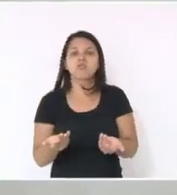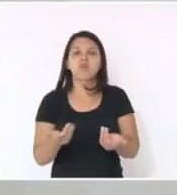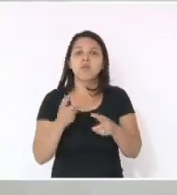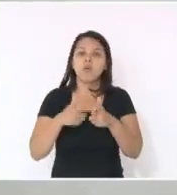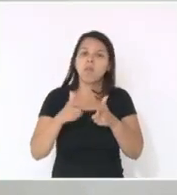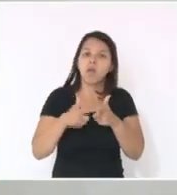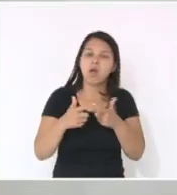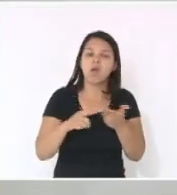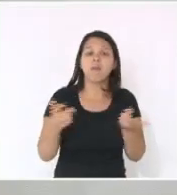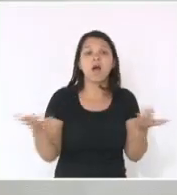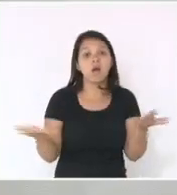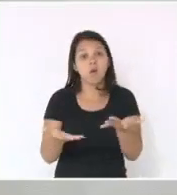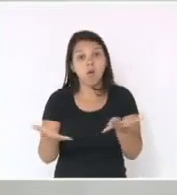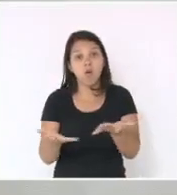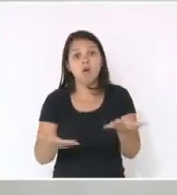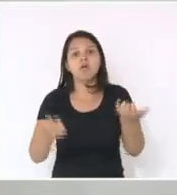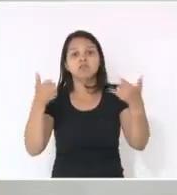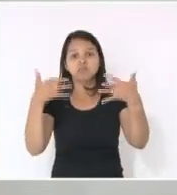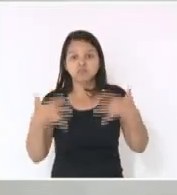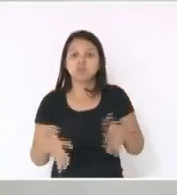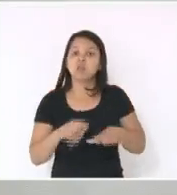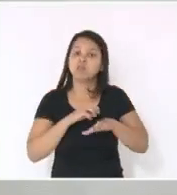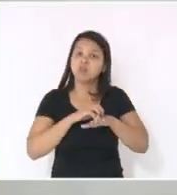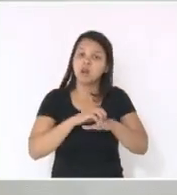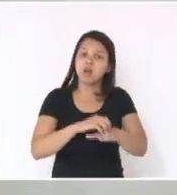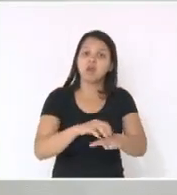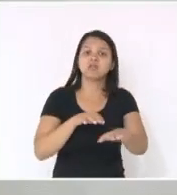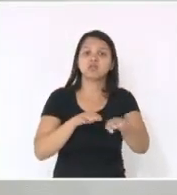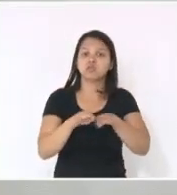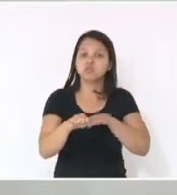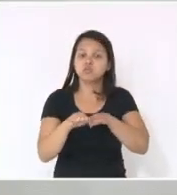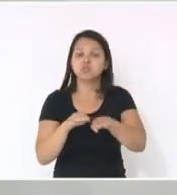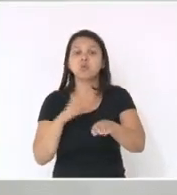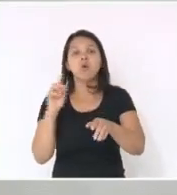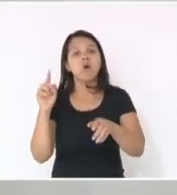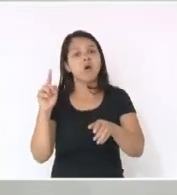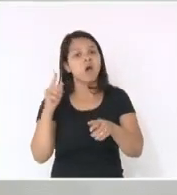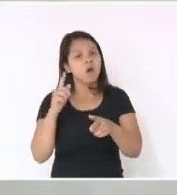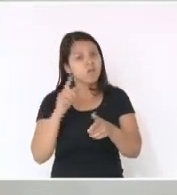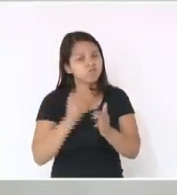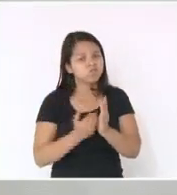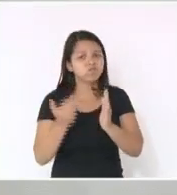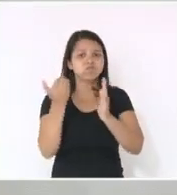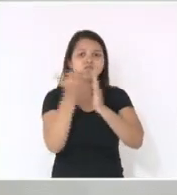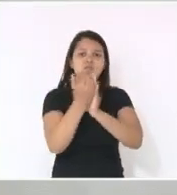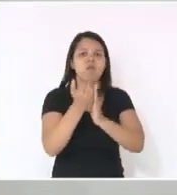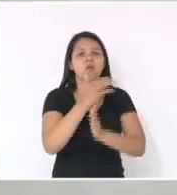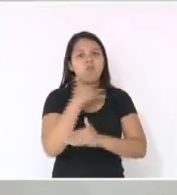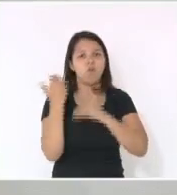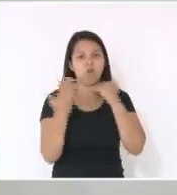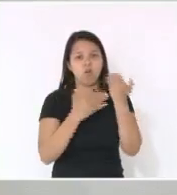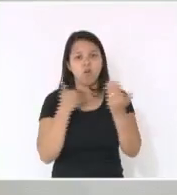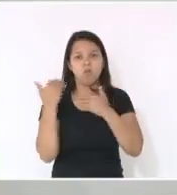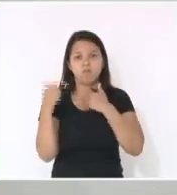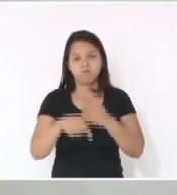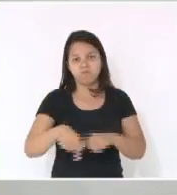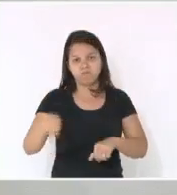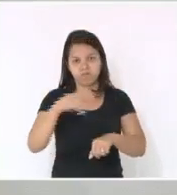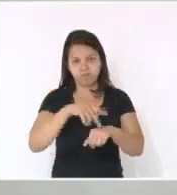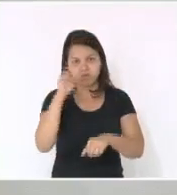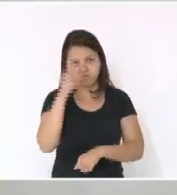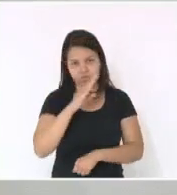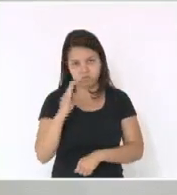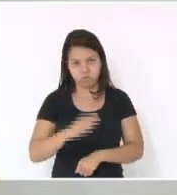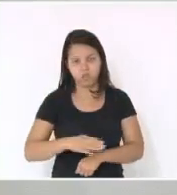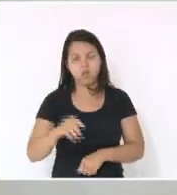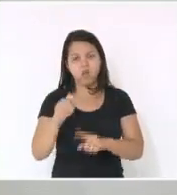trânsito, que é uma das maiores causas de mortes, infelizmente, no país. Então, que esse mês sirva de alerta